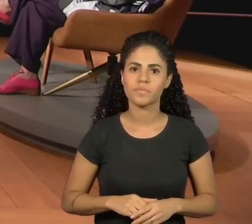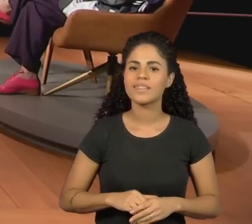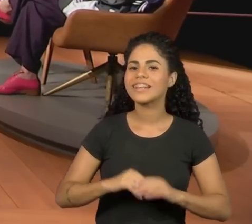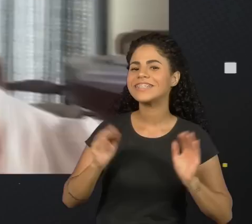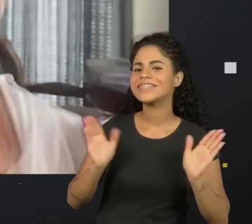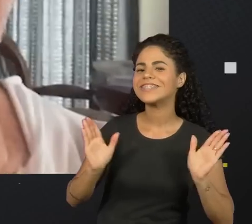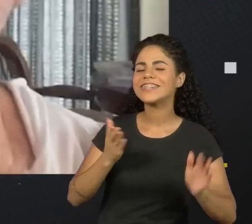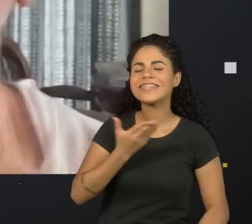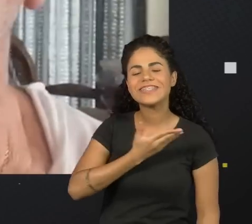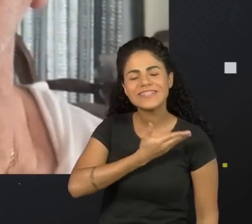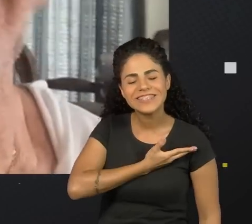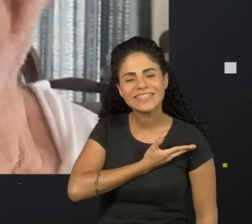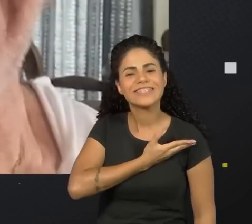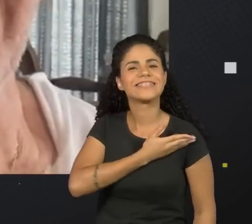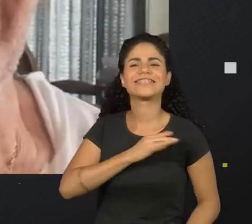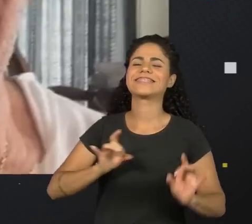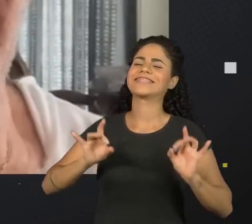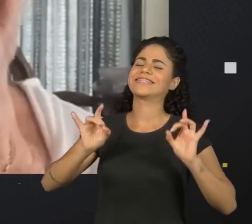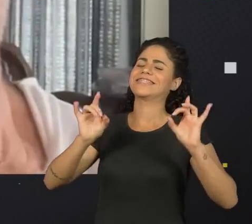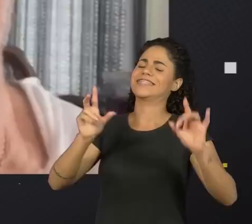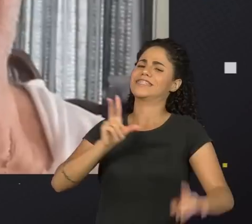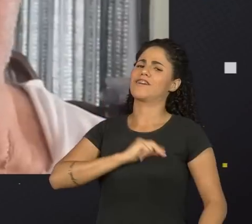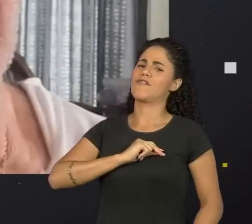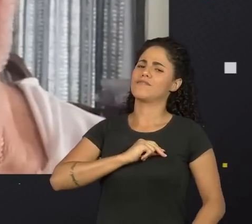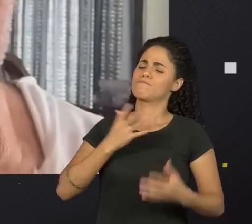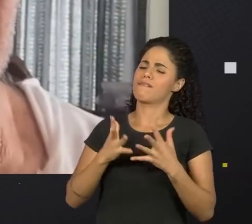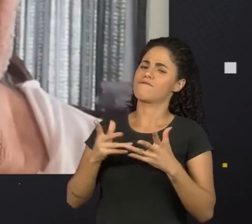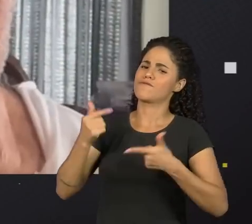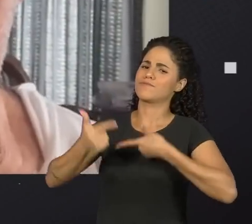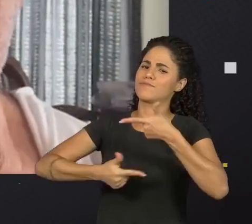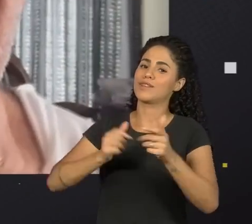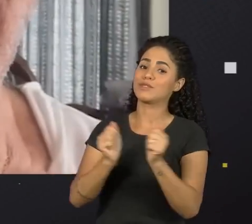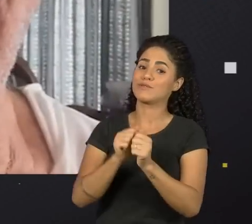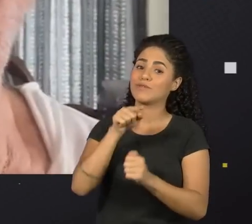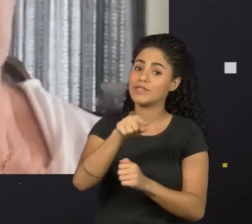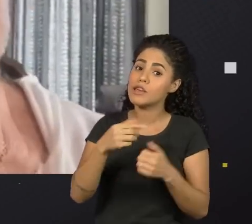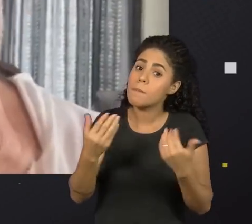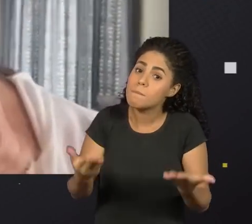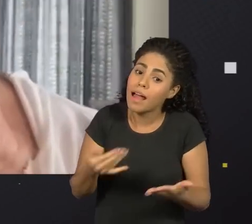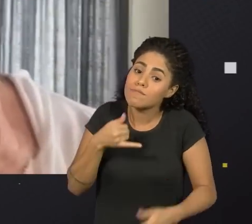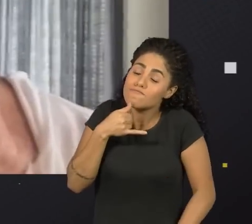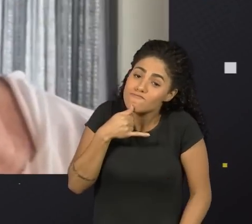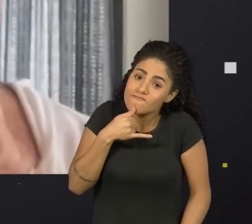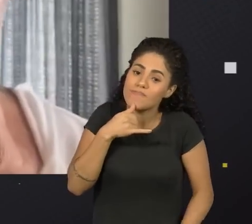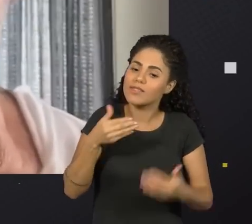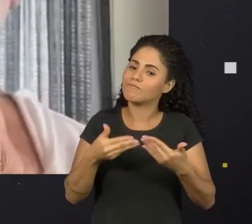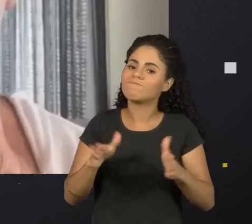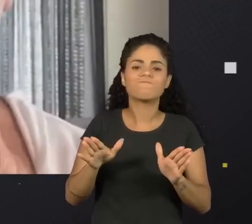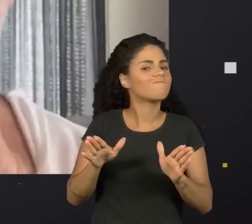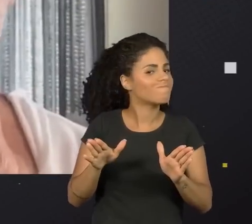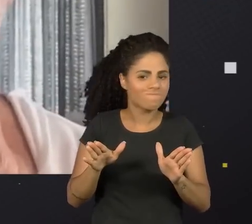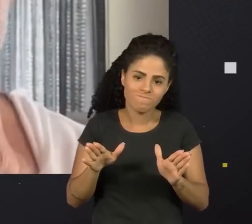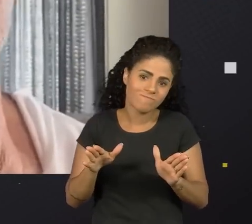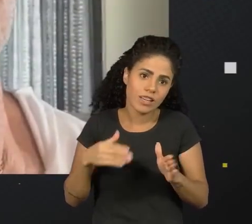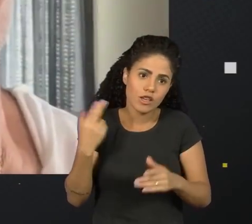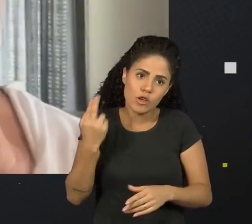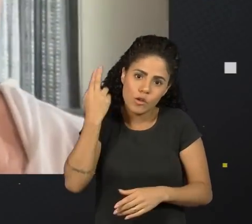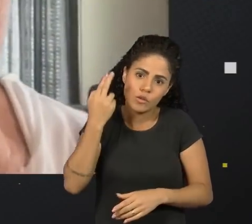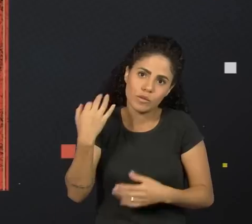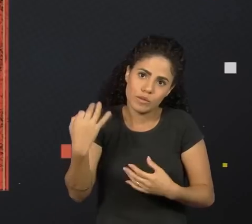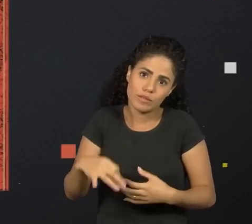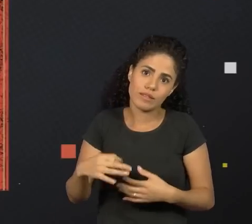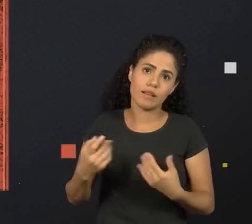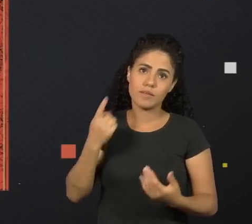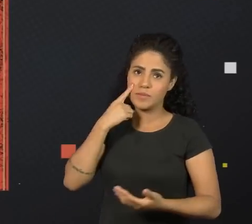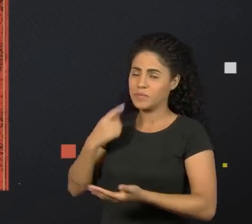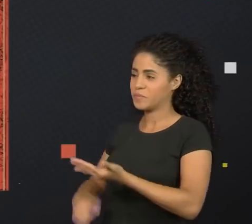Farjala, querido. Nossa, que maravilha foi trabalhar com você. Infelizmente, a gente não conseguiu estrear o Lagoa Bonita ou o Café